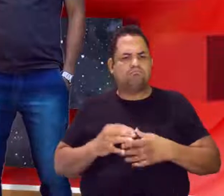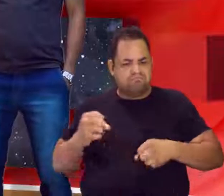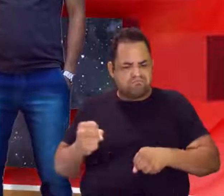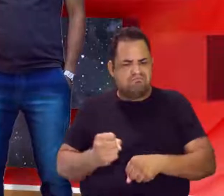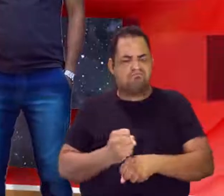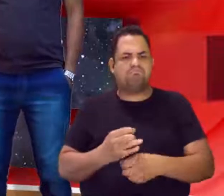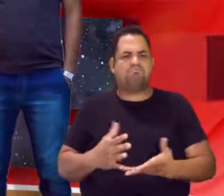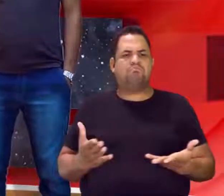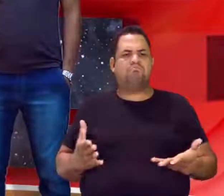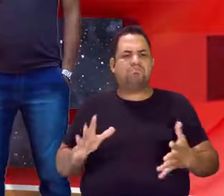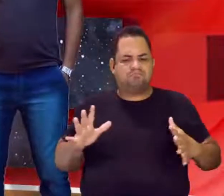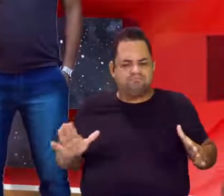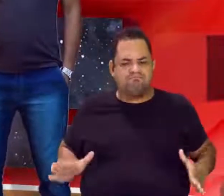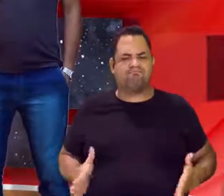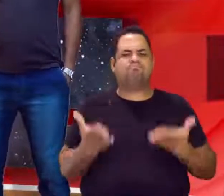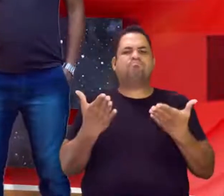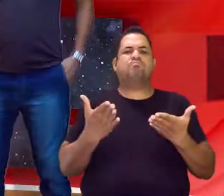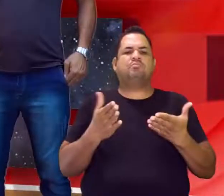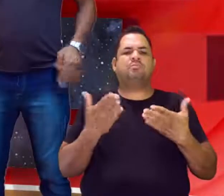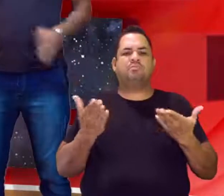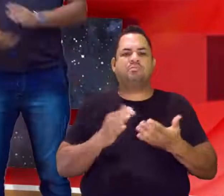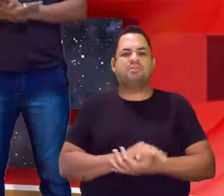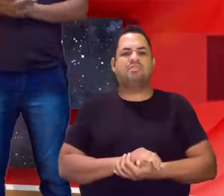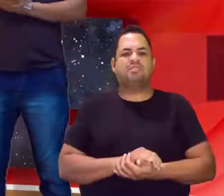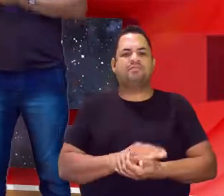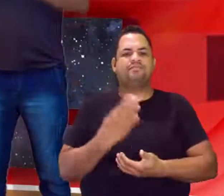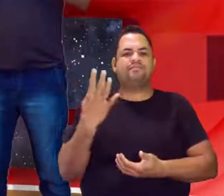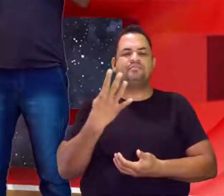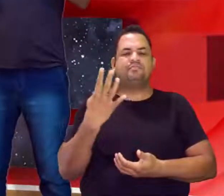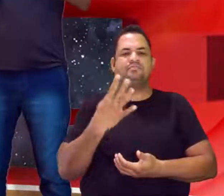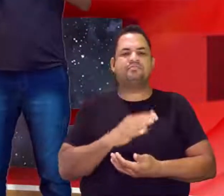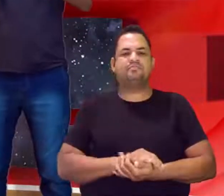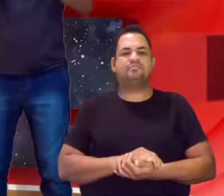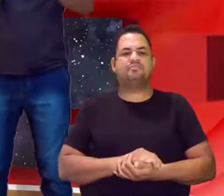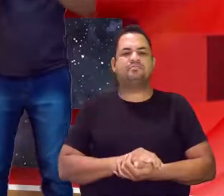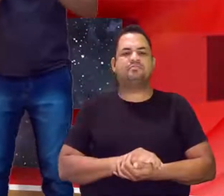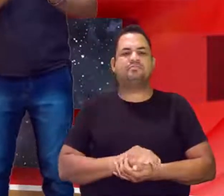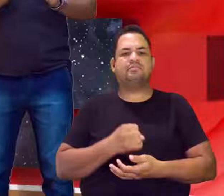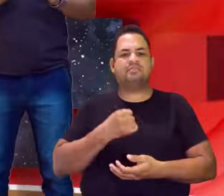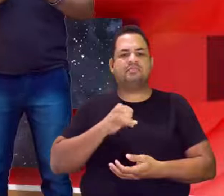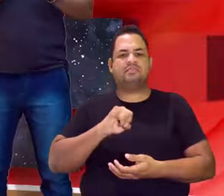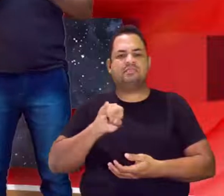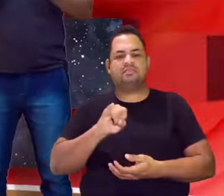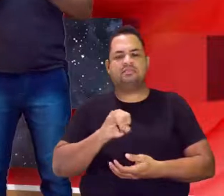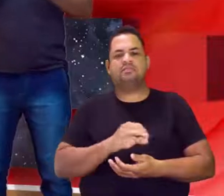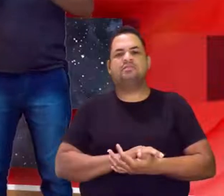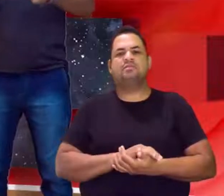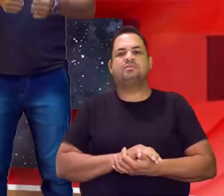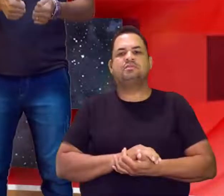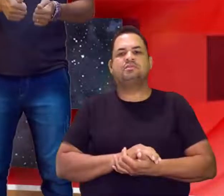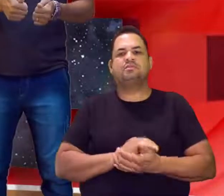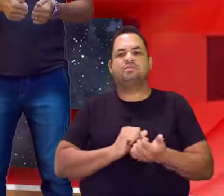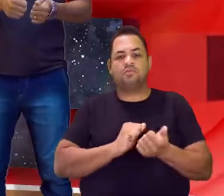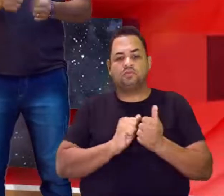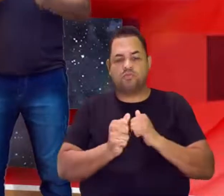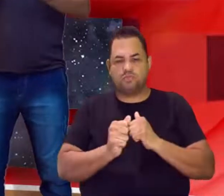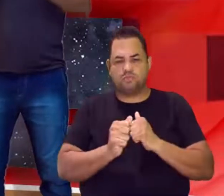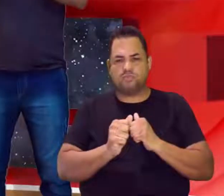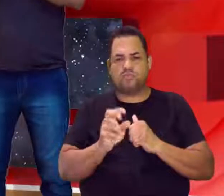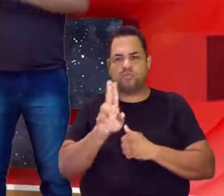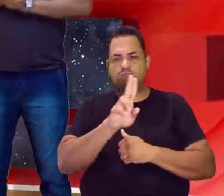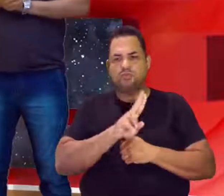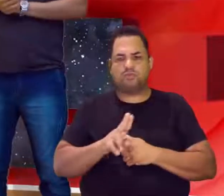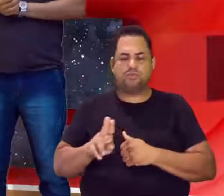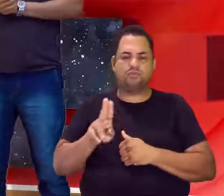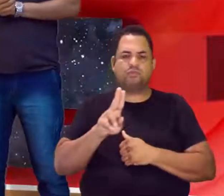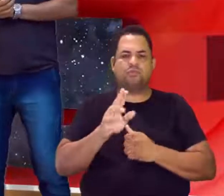gente precisa querer ir mais além e tudo mais. Quarto item. Se vai jogar, jogue com a regra. Nós